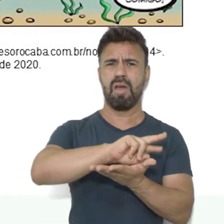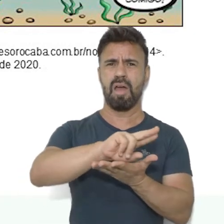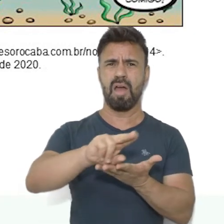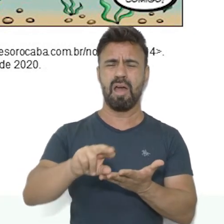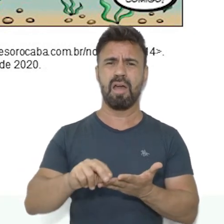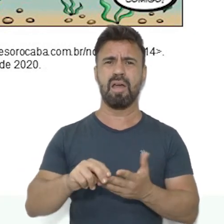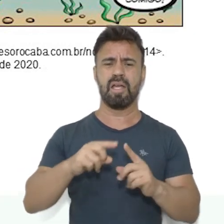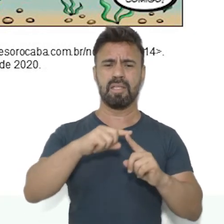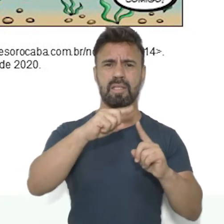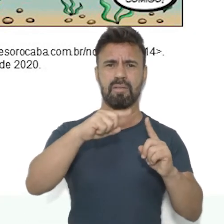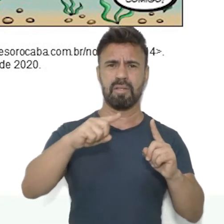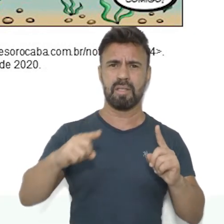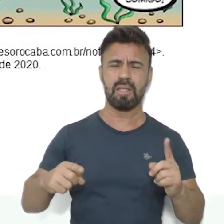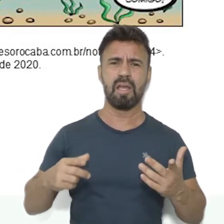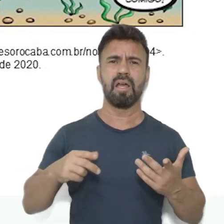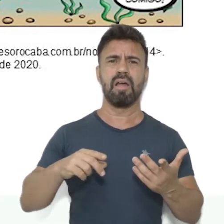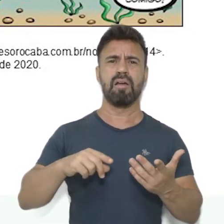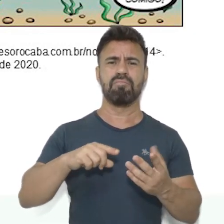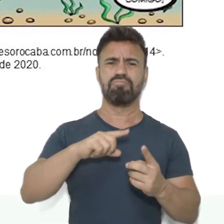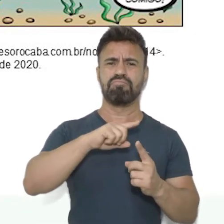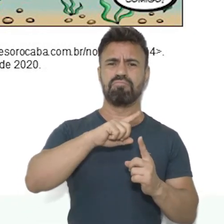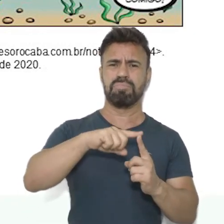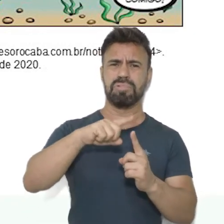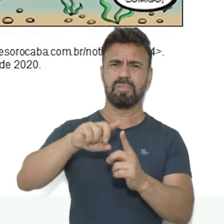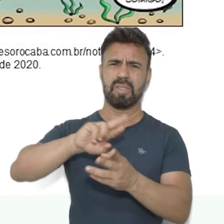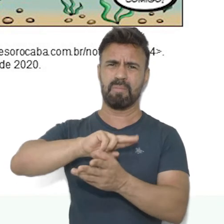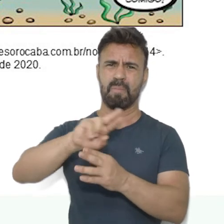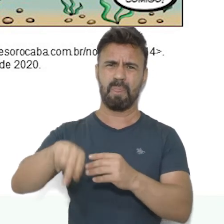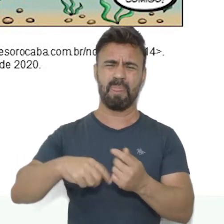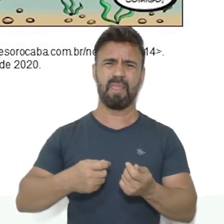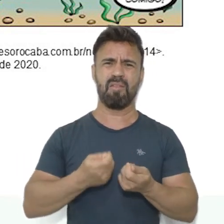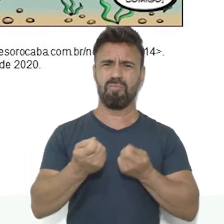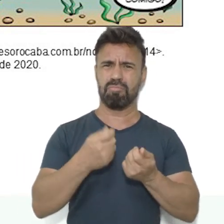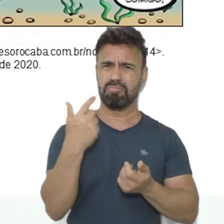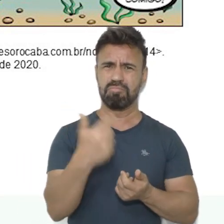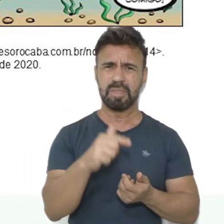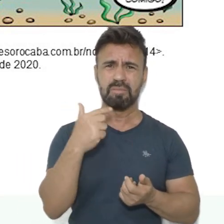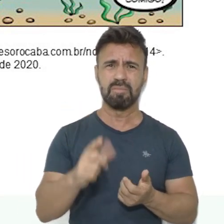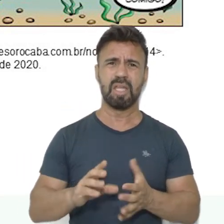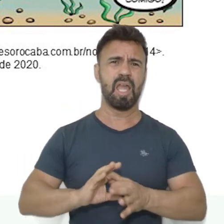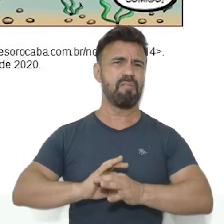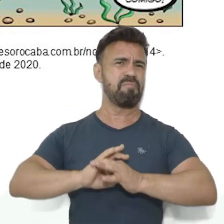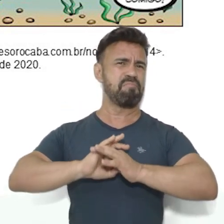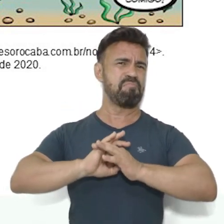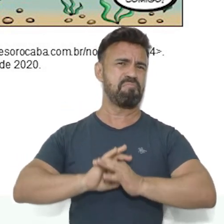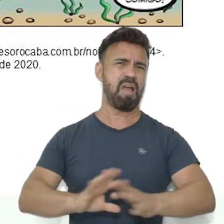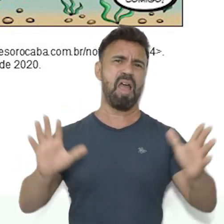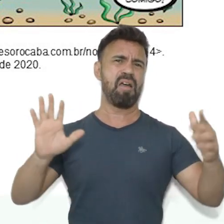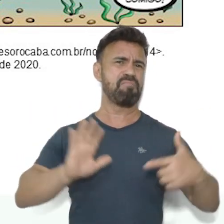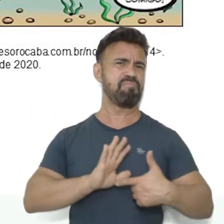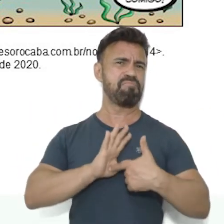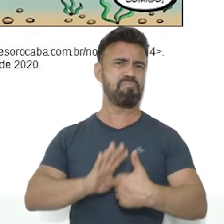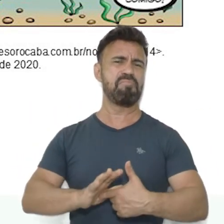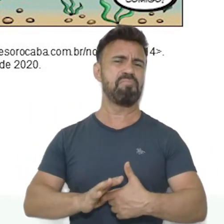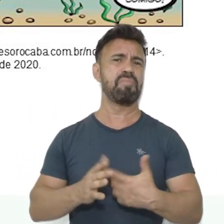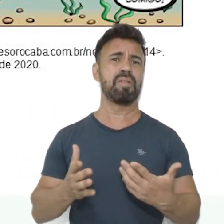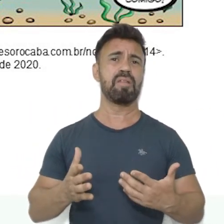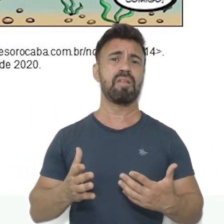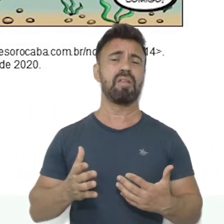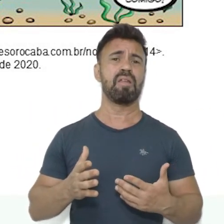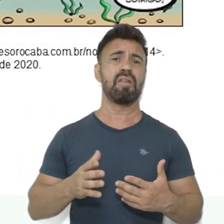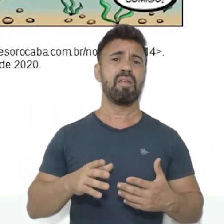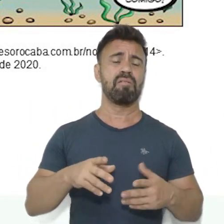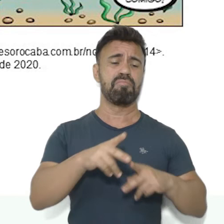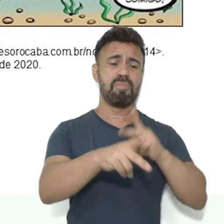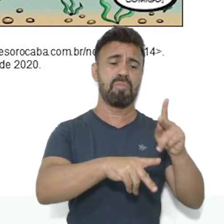de radiação, de forma descontrolada, a exposição a esse tipo de radiação é nociva para a